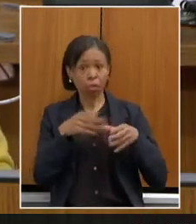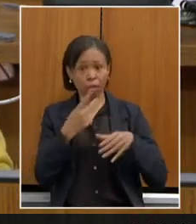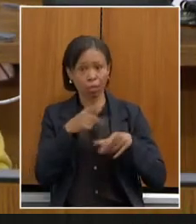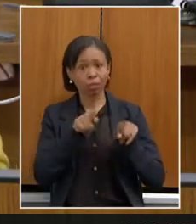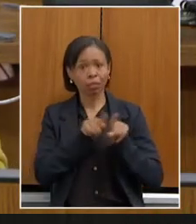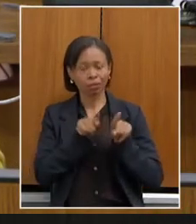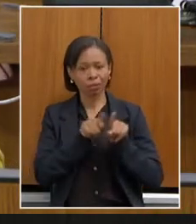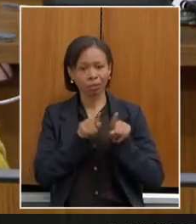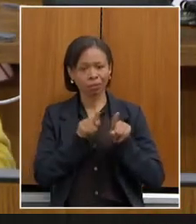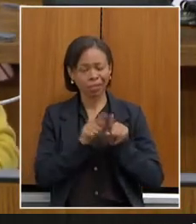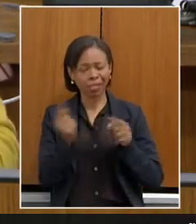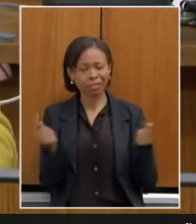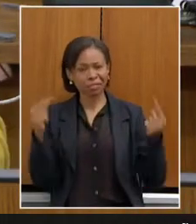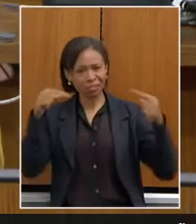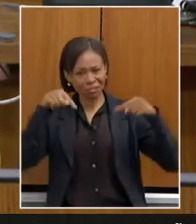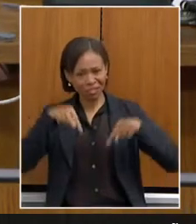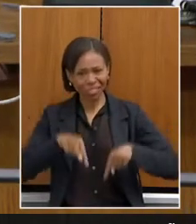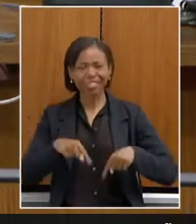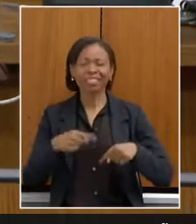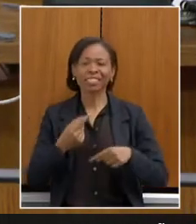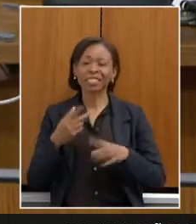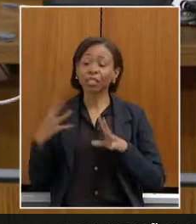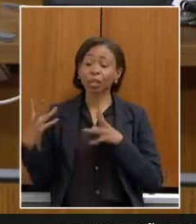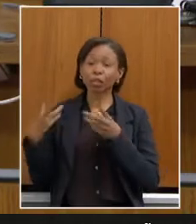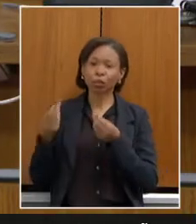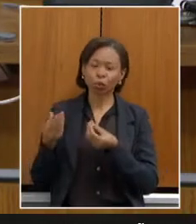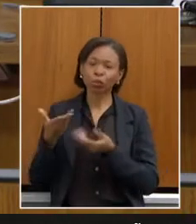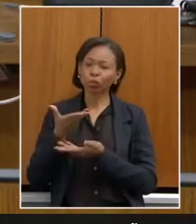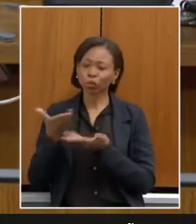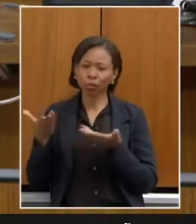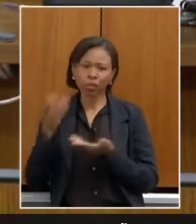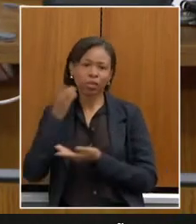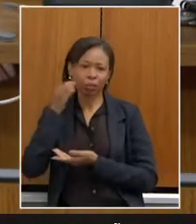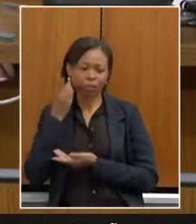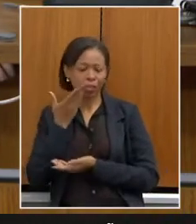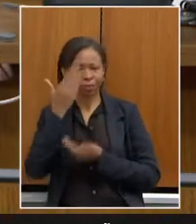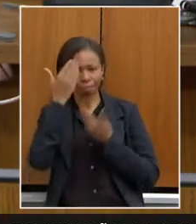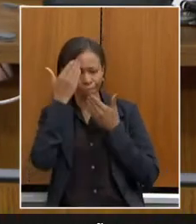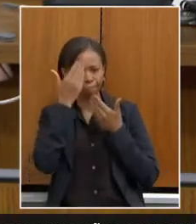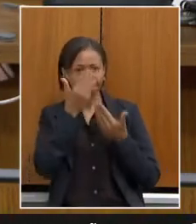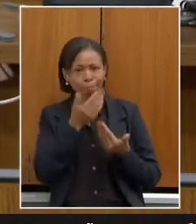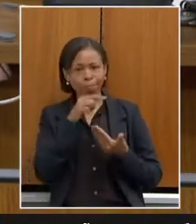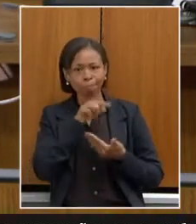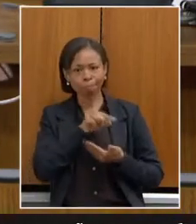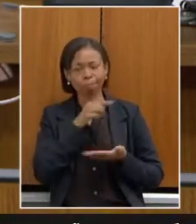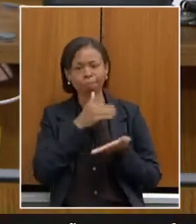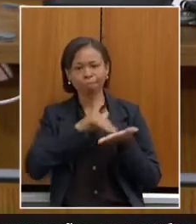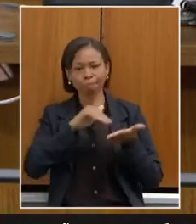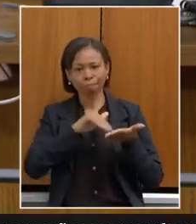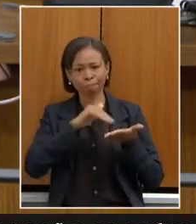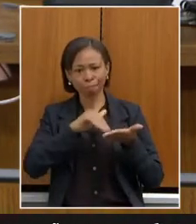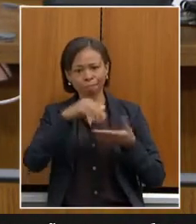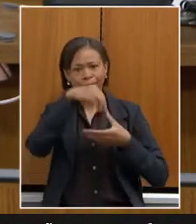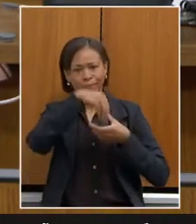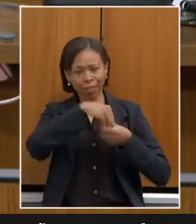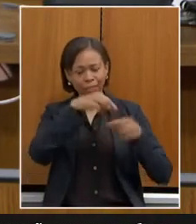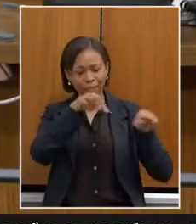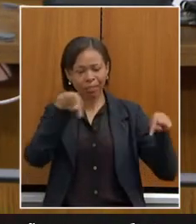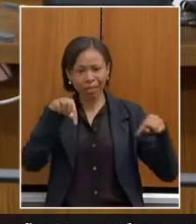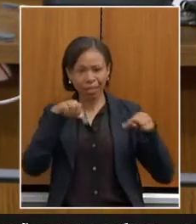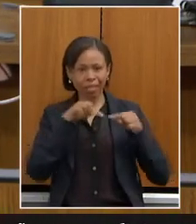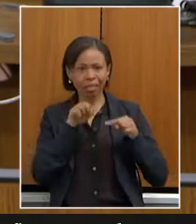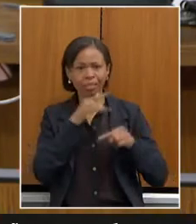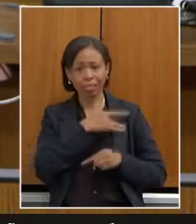pra todos os colegas e a gente agradece a forma como vocês vêm trabalhando na secretaria de estado de saúde nesse